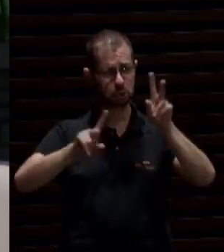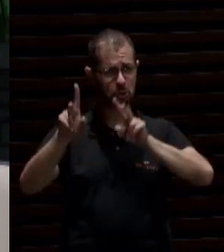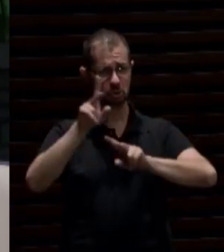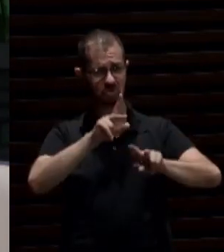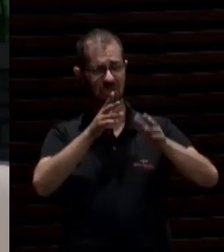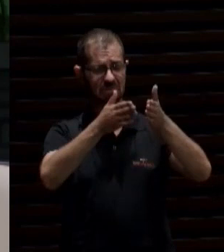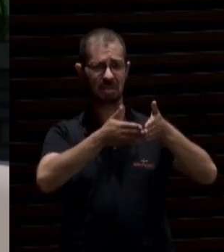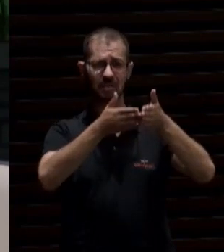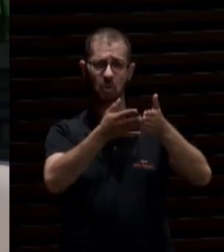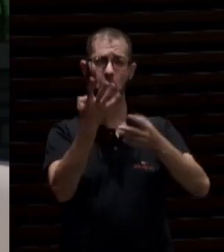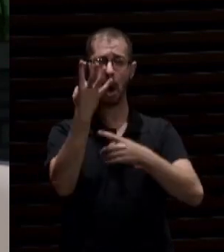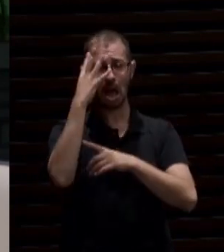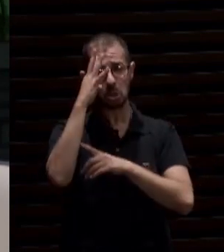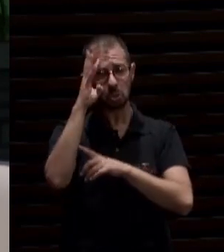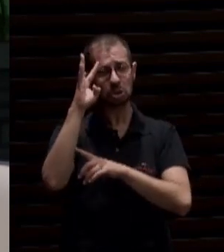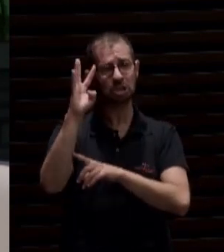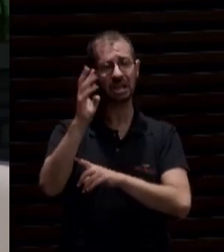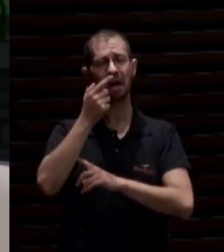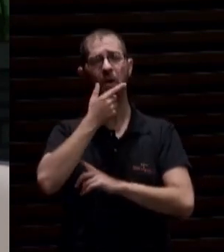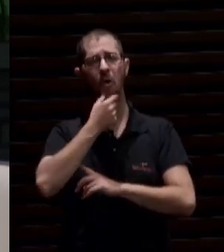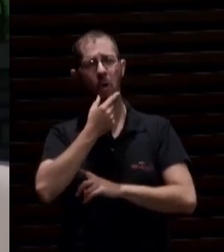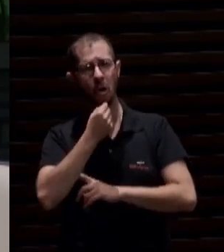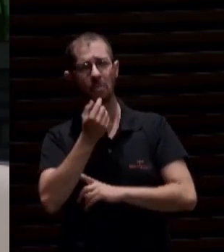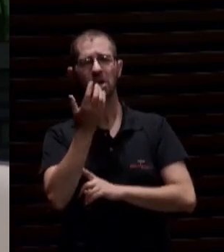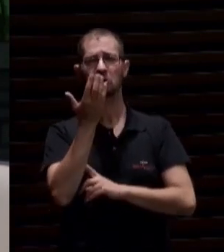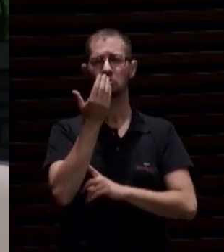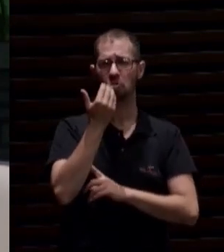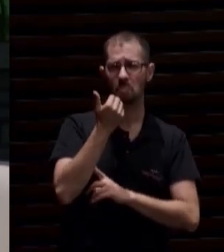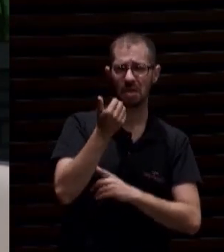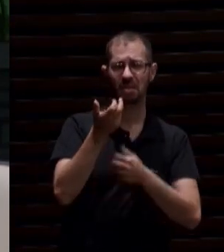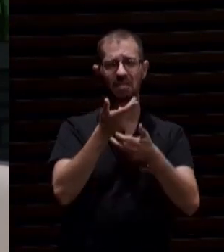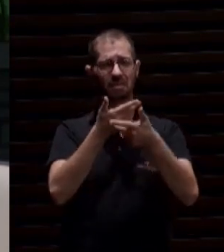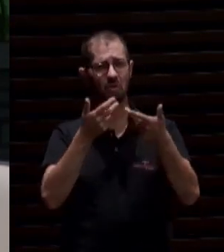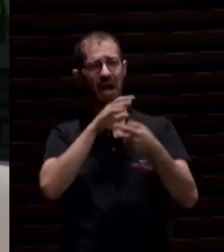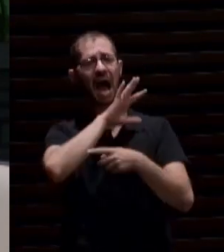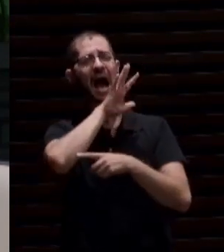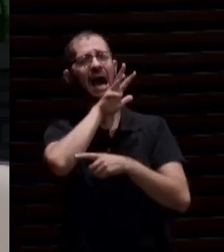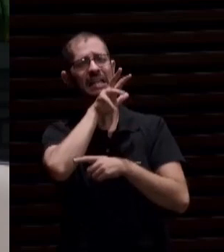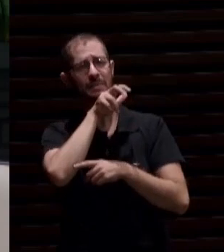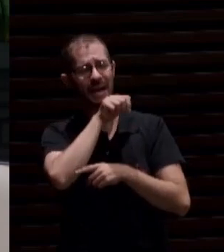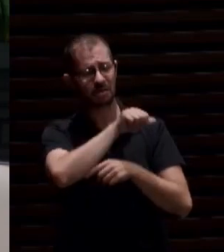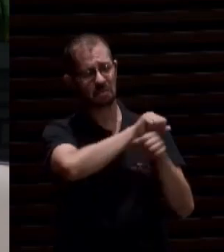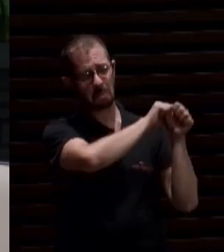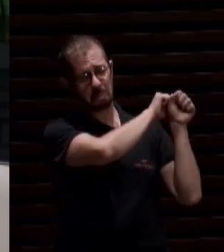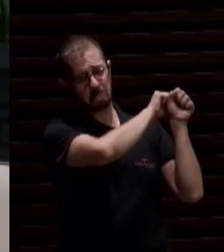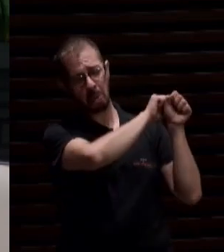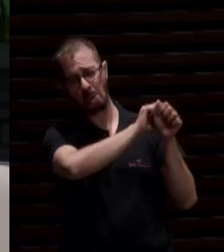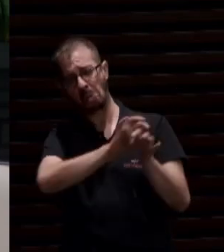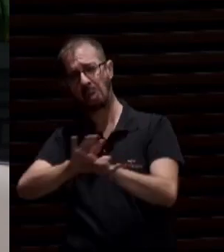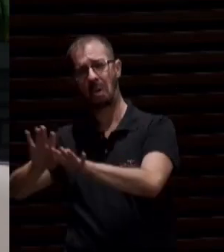4 dias inteiros, homens, mantimentos, provisões e animais foram arrastados pelo